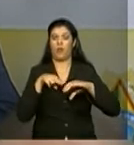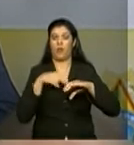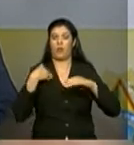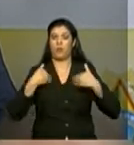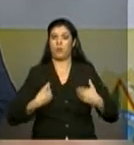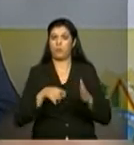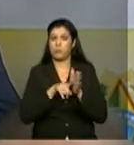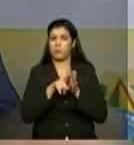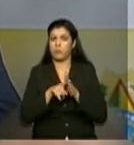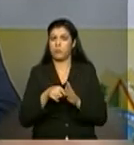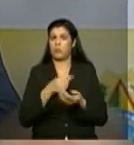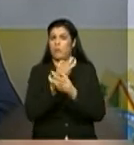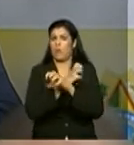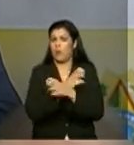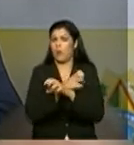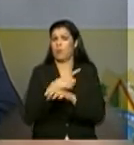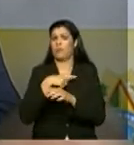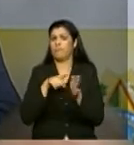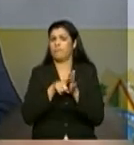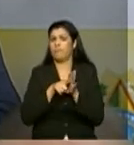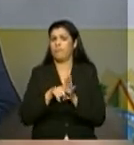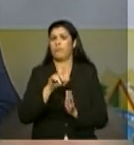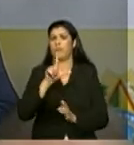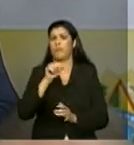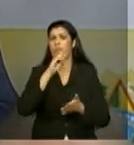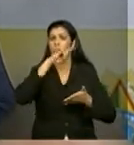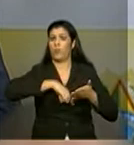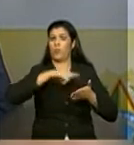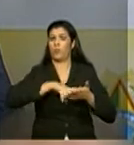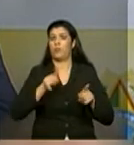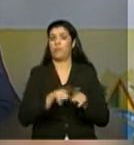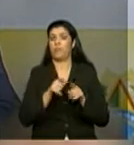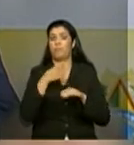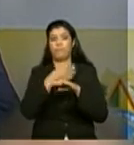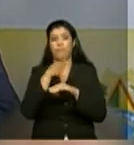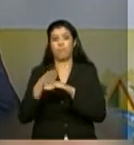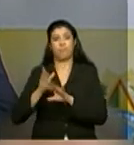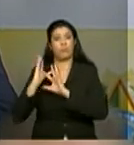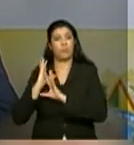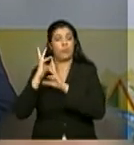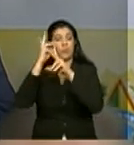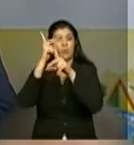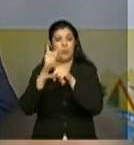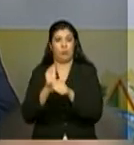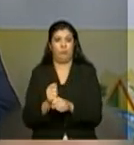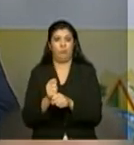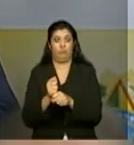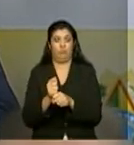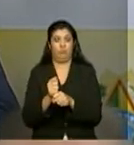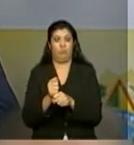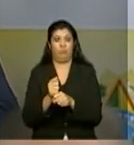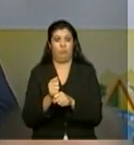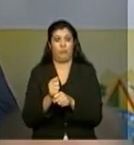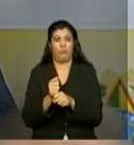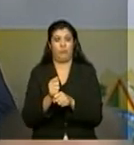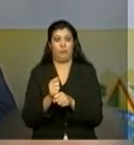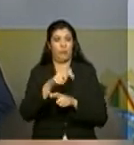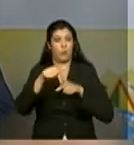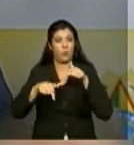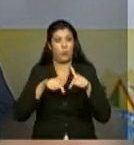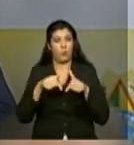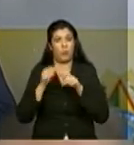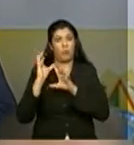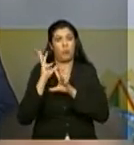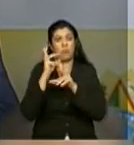fazer o laudo pericial também fez parte do resgate histórico do papel histórico